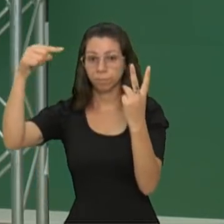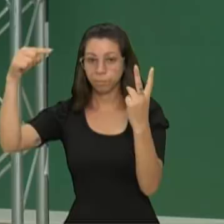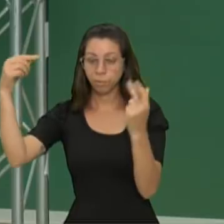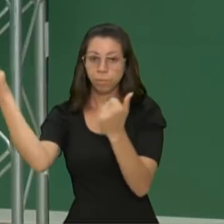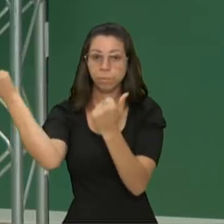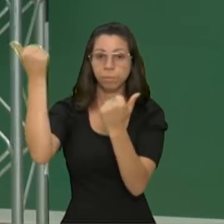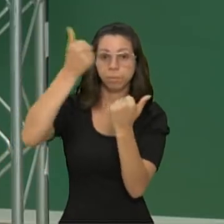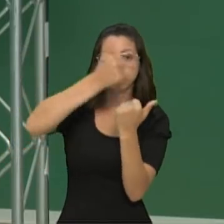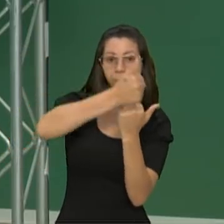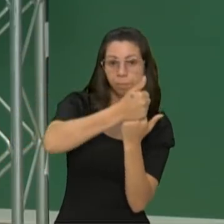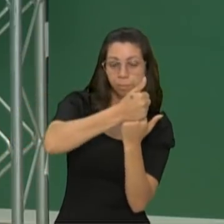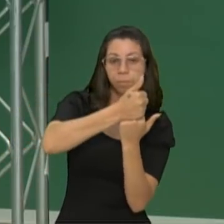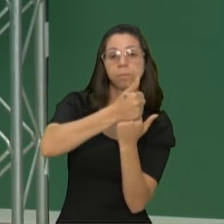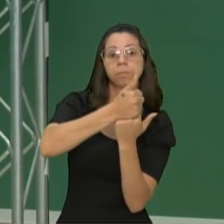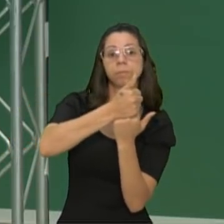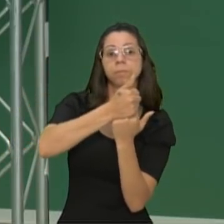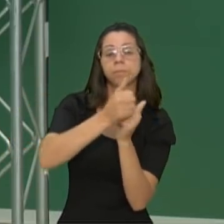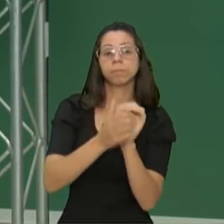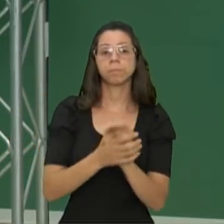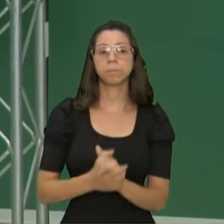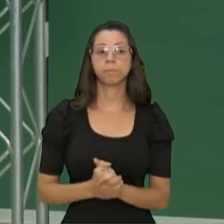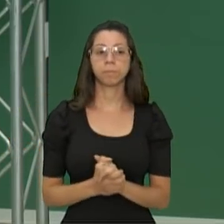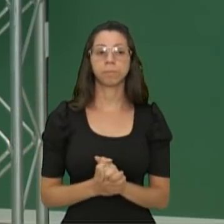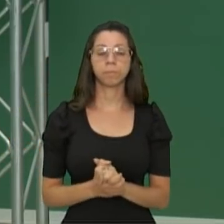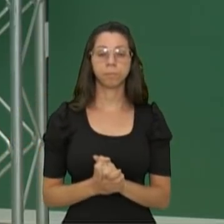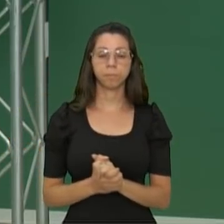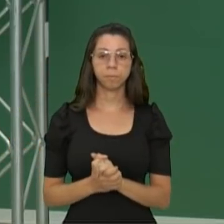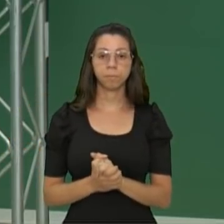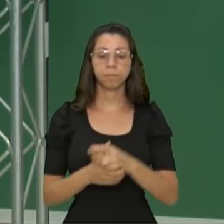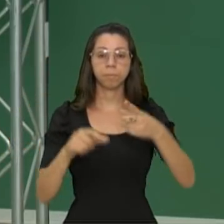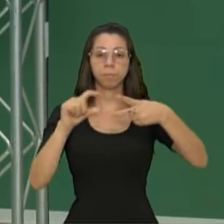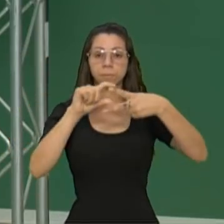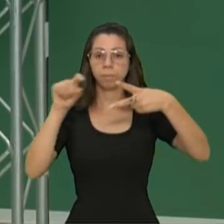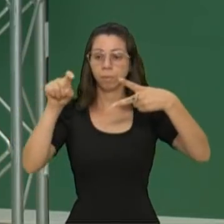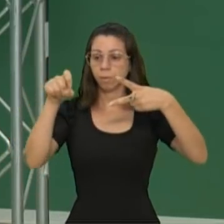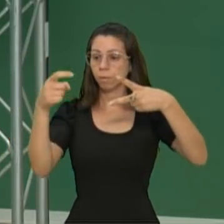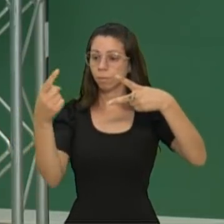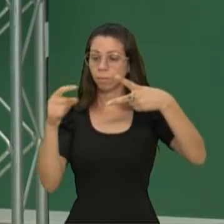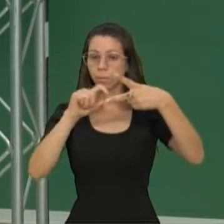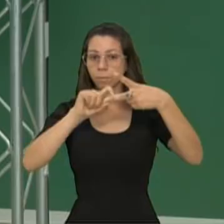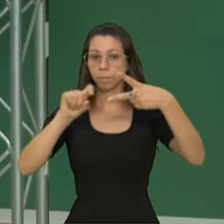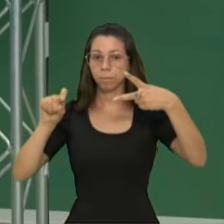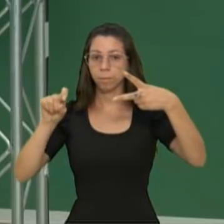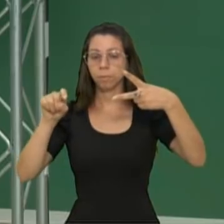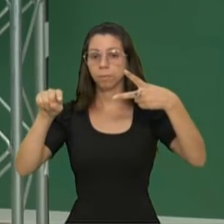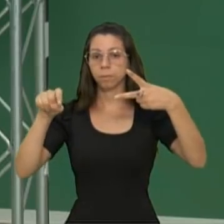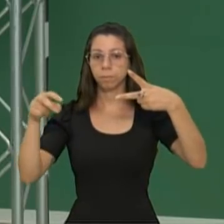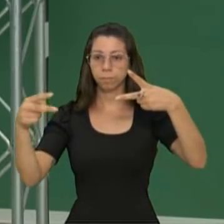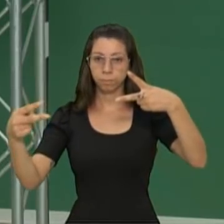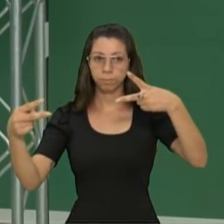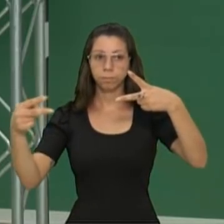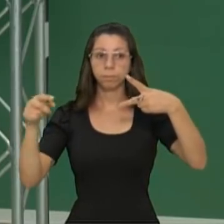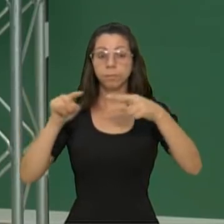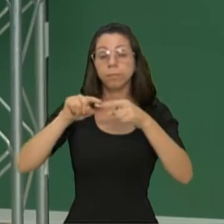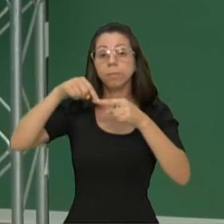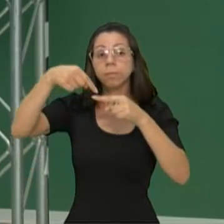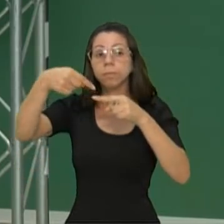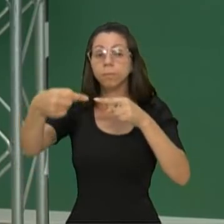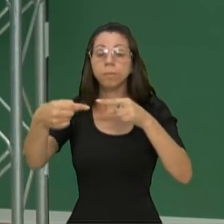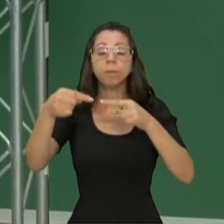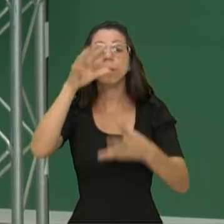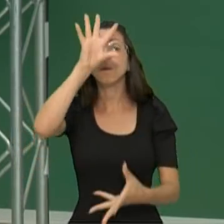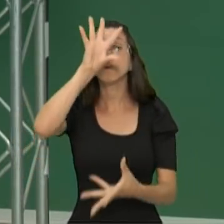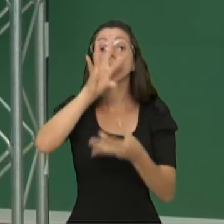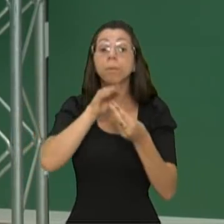substituir os valores encontrados na fórmula de Bhaskara, calcular x1 e x2. Depois disso,